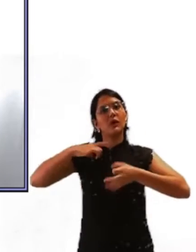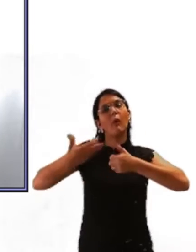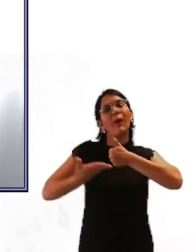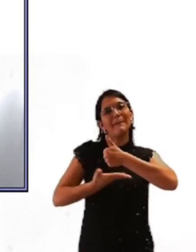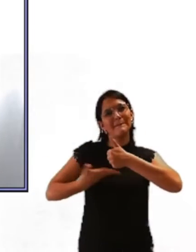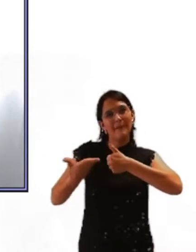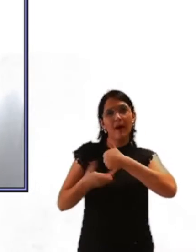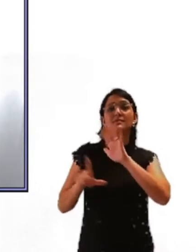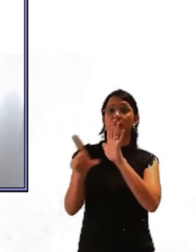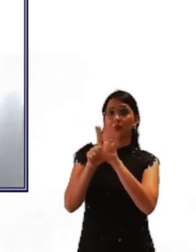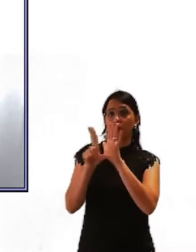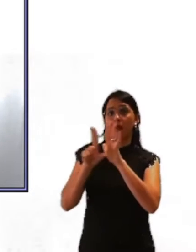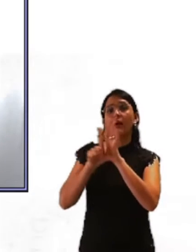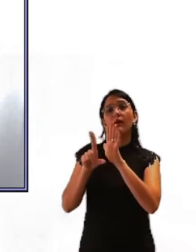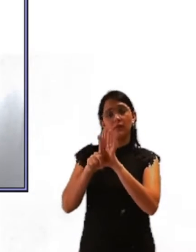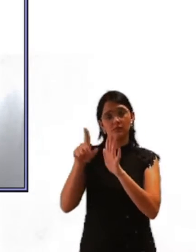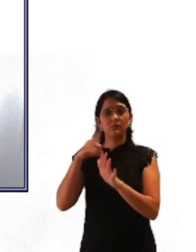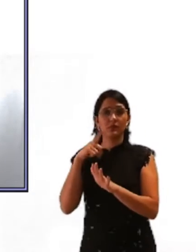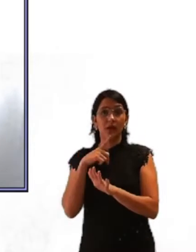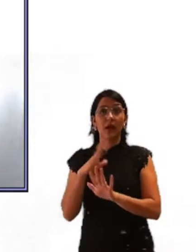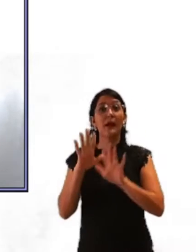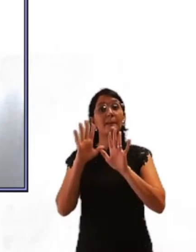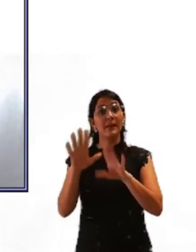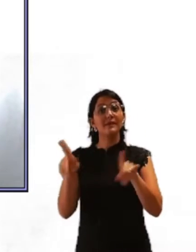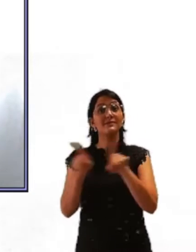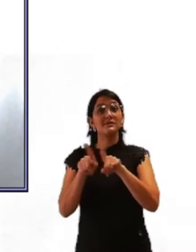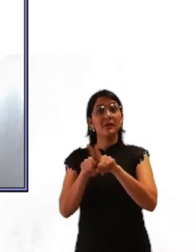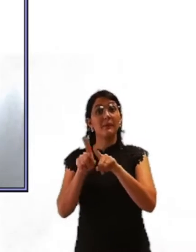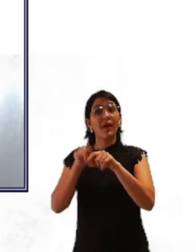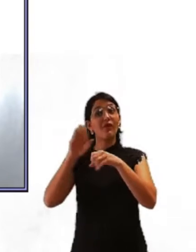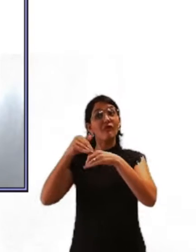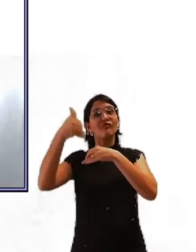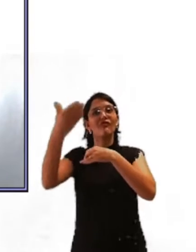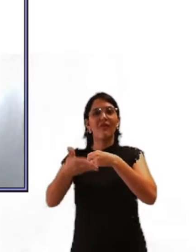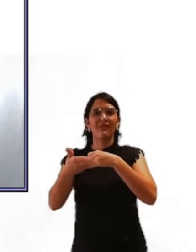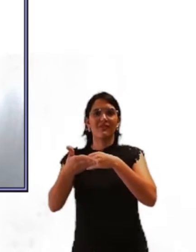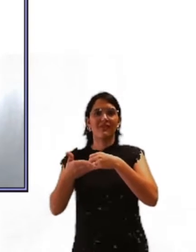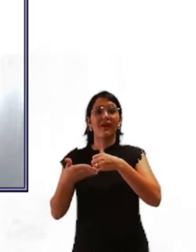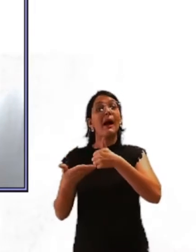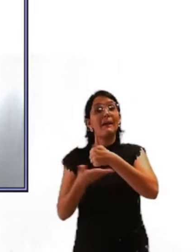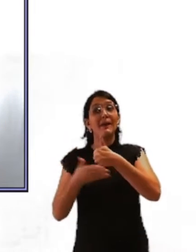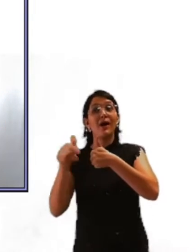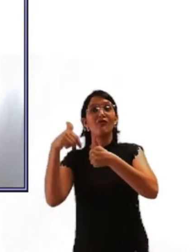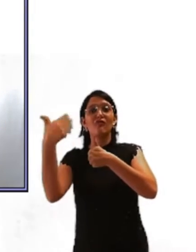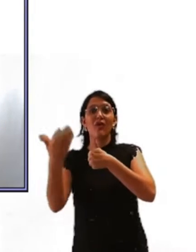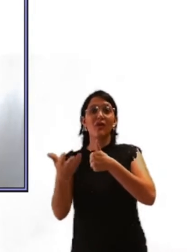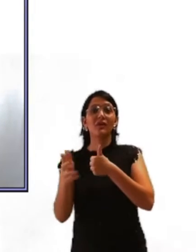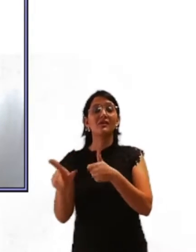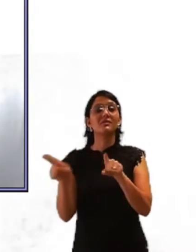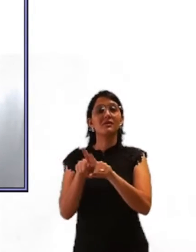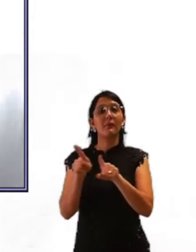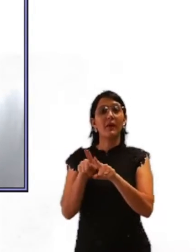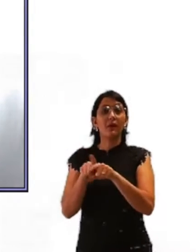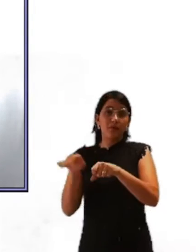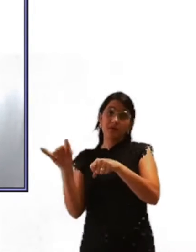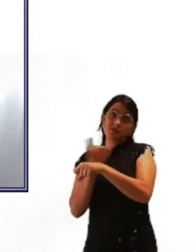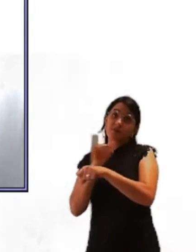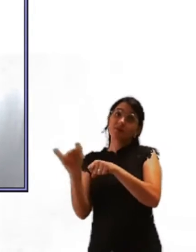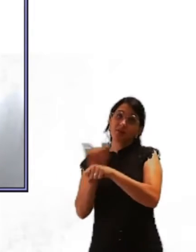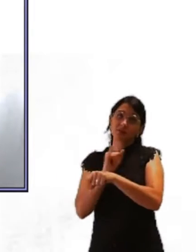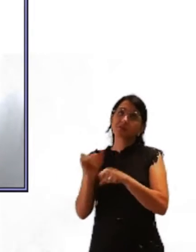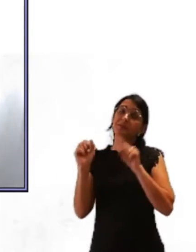base legal para fundamentar. Mas ele pode ter por detrás dessa base legal, né, ele pode ter uma